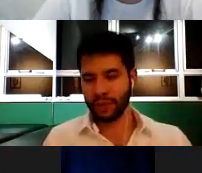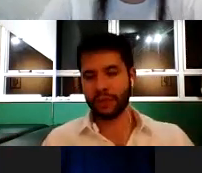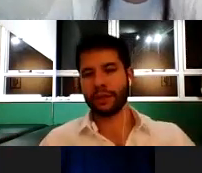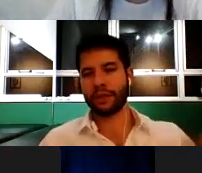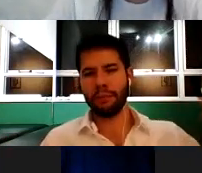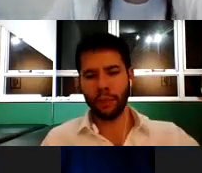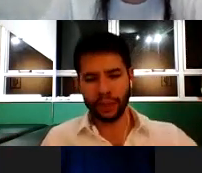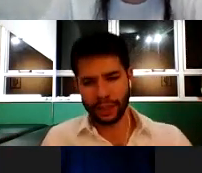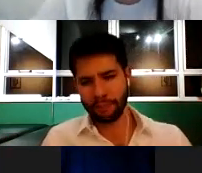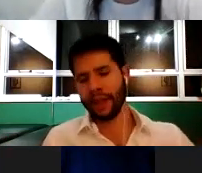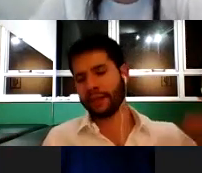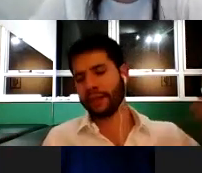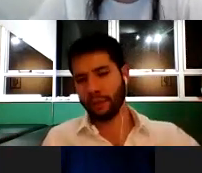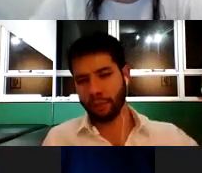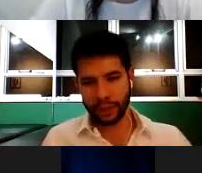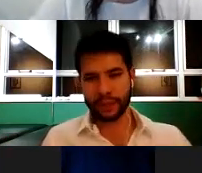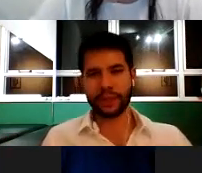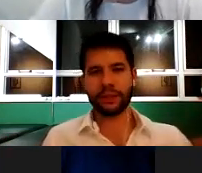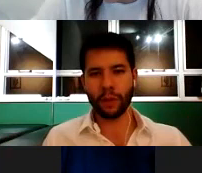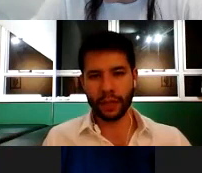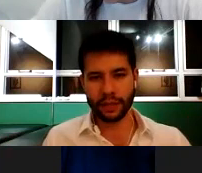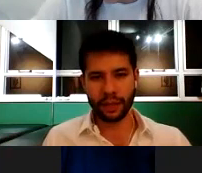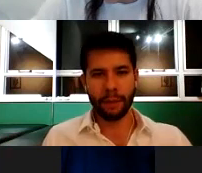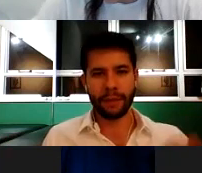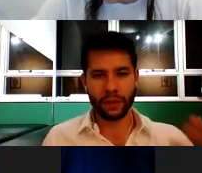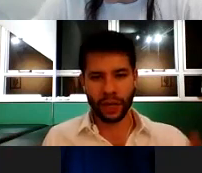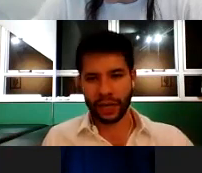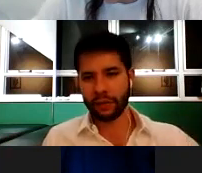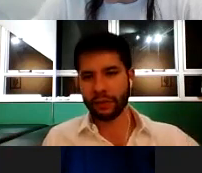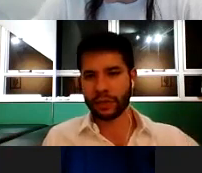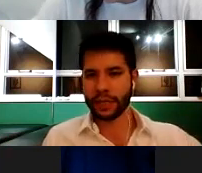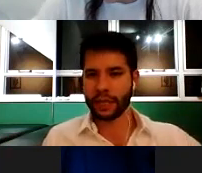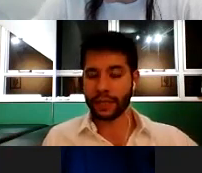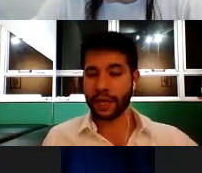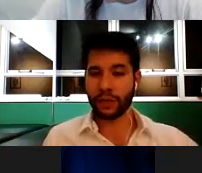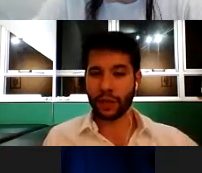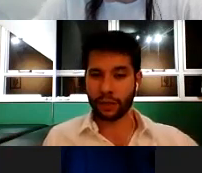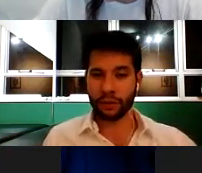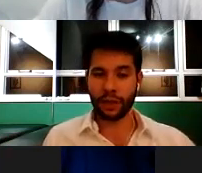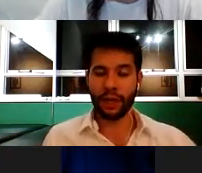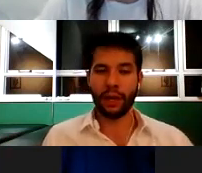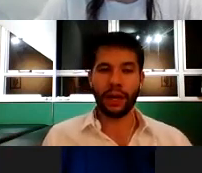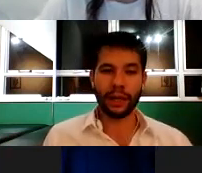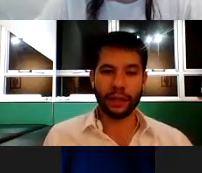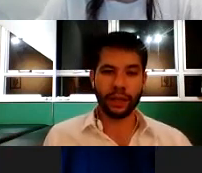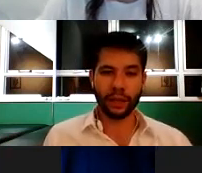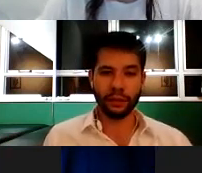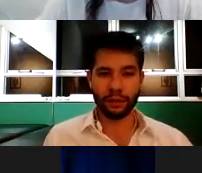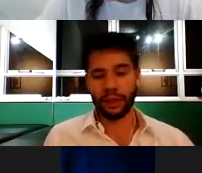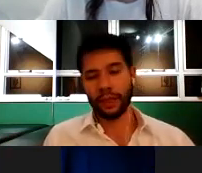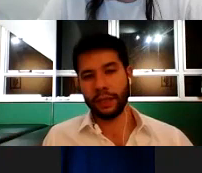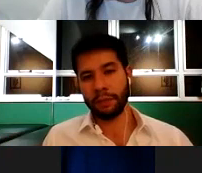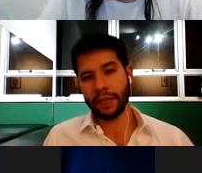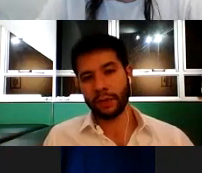tortuoso, com muitas pedras, com muitas questões, para chegar ali nos seus 17 anos,